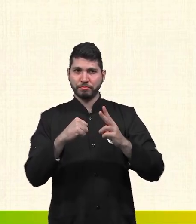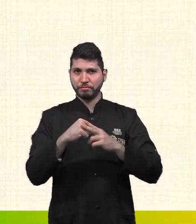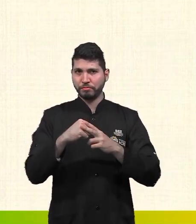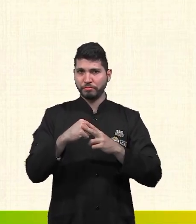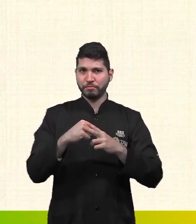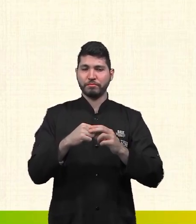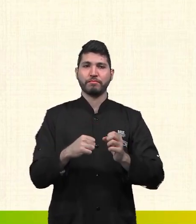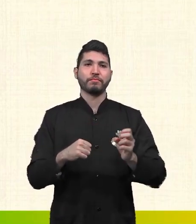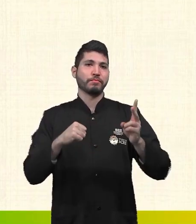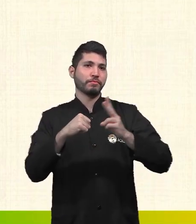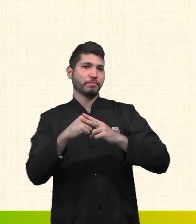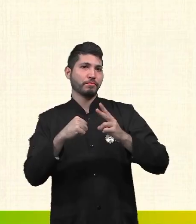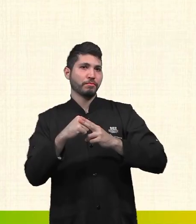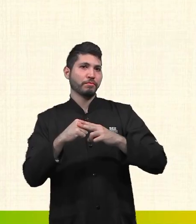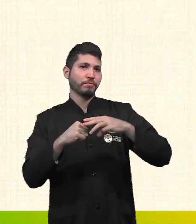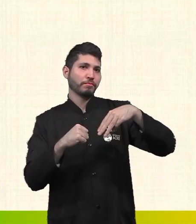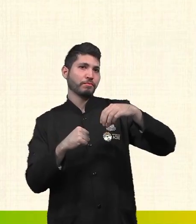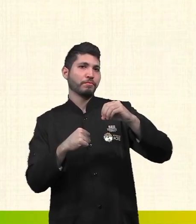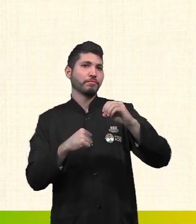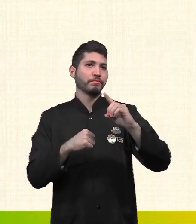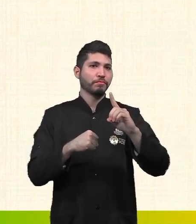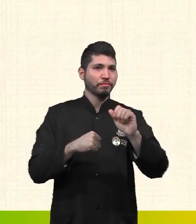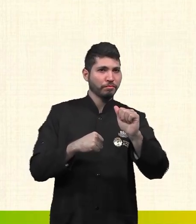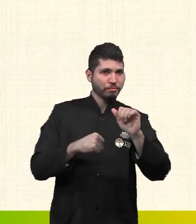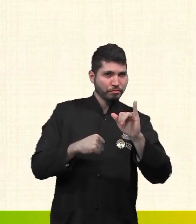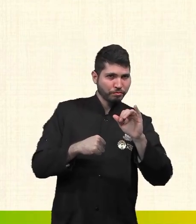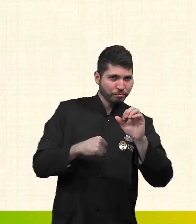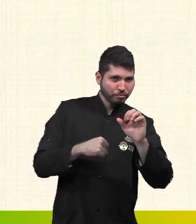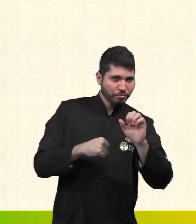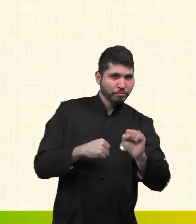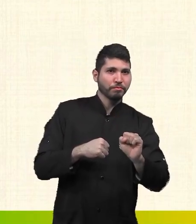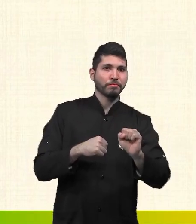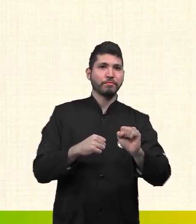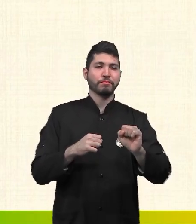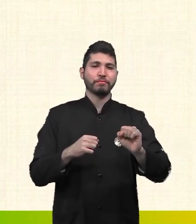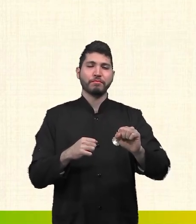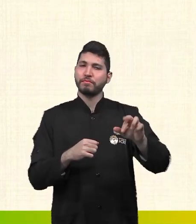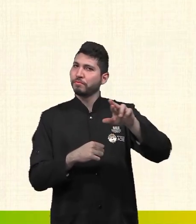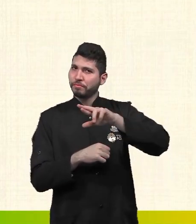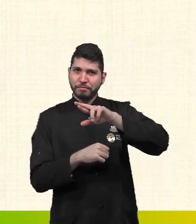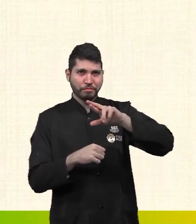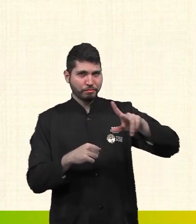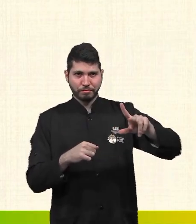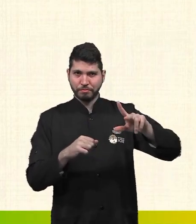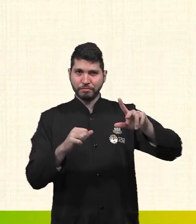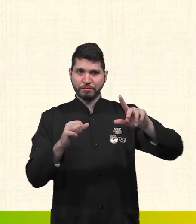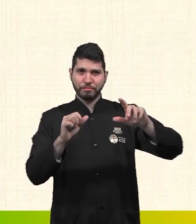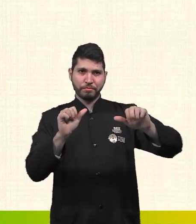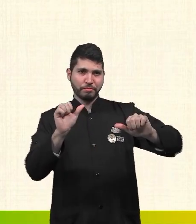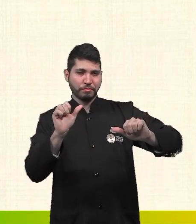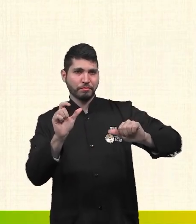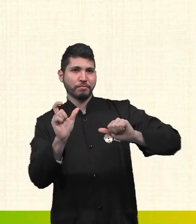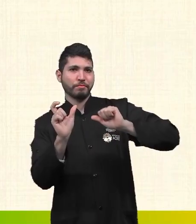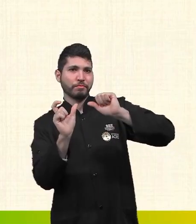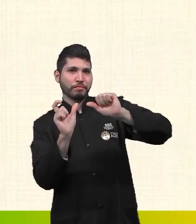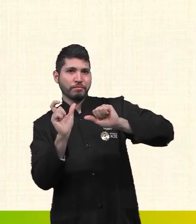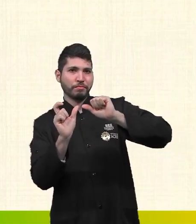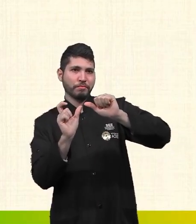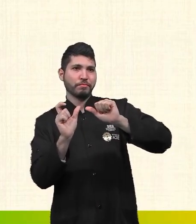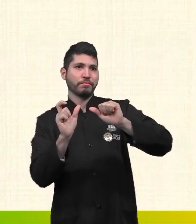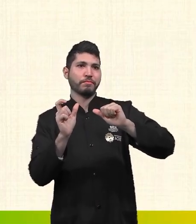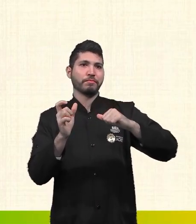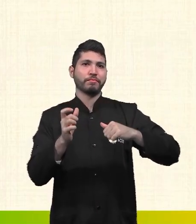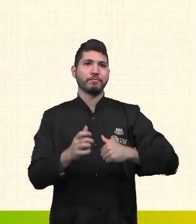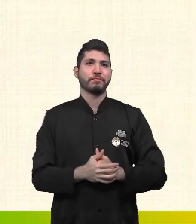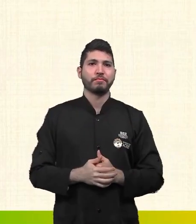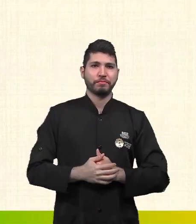são flexionados nem quanto ao tempo verbal, nem quanto à pessoa, com exceção do verbo have to.